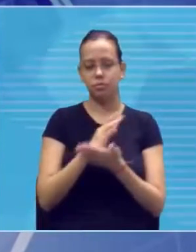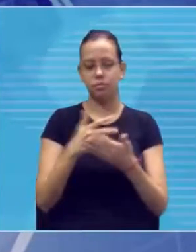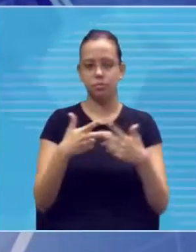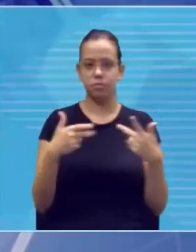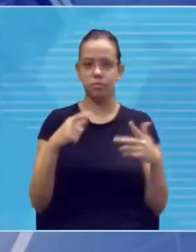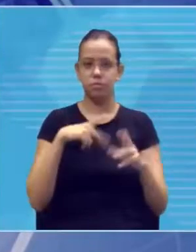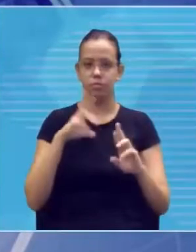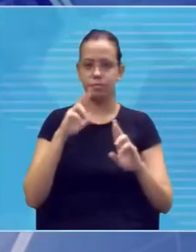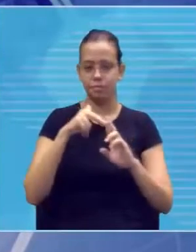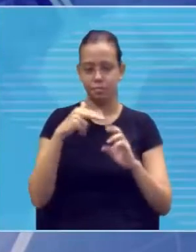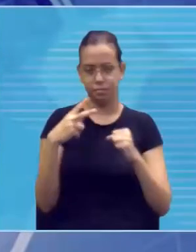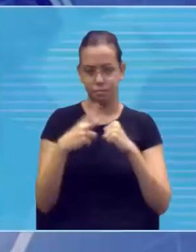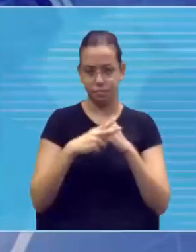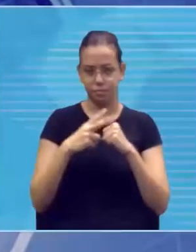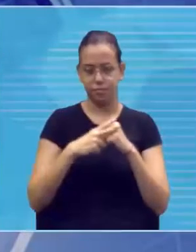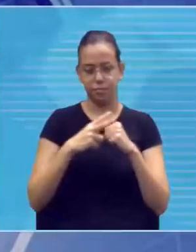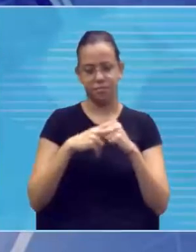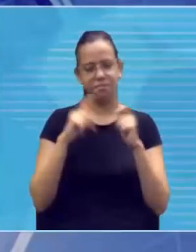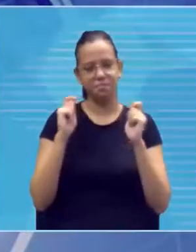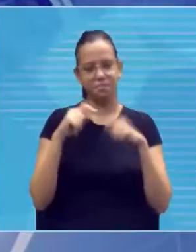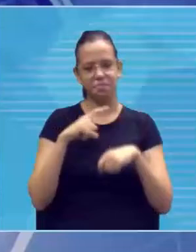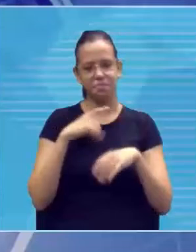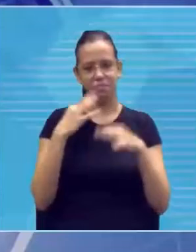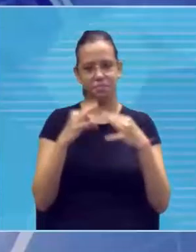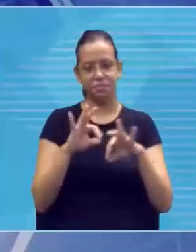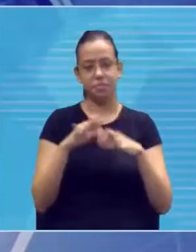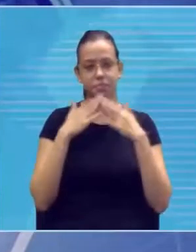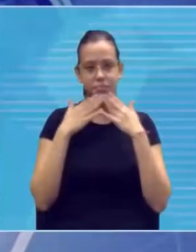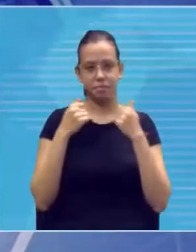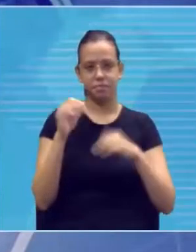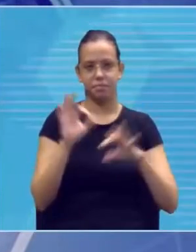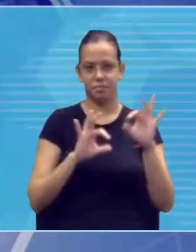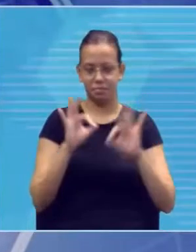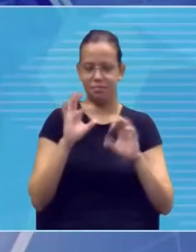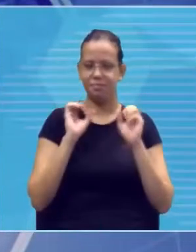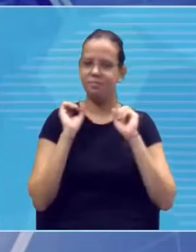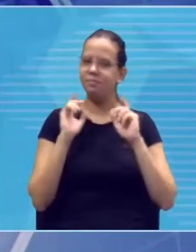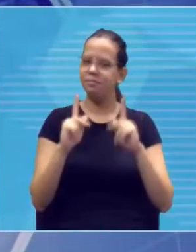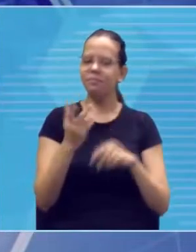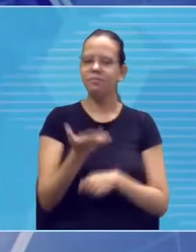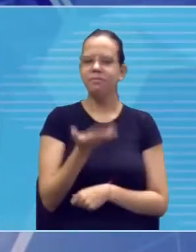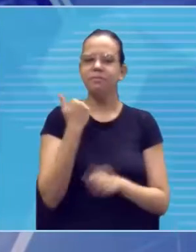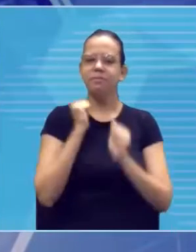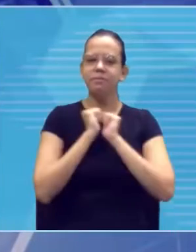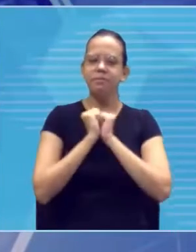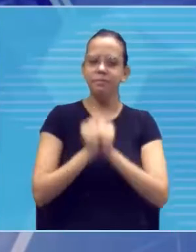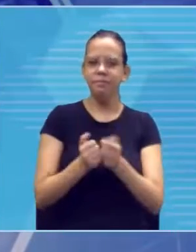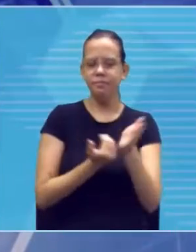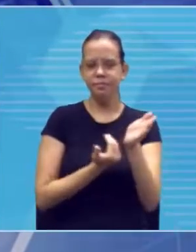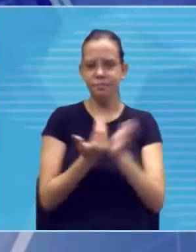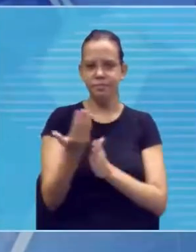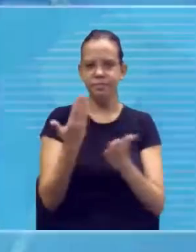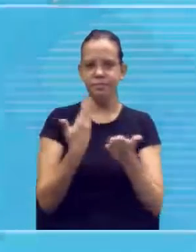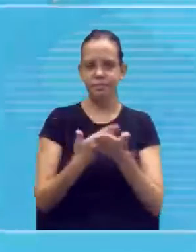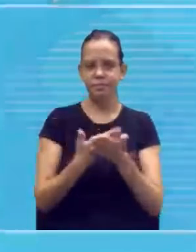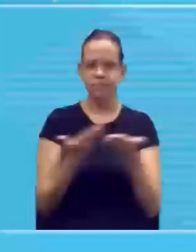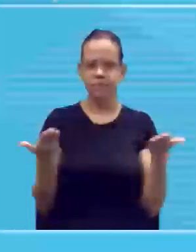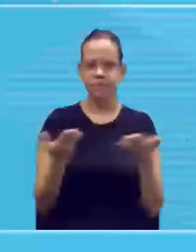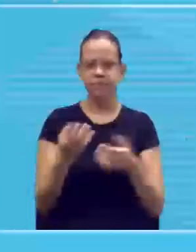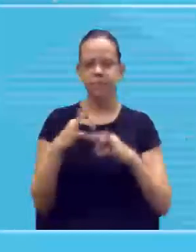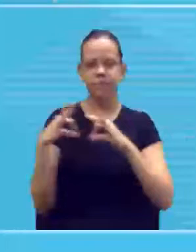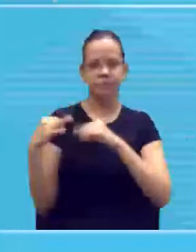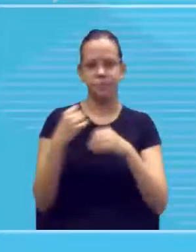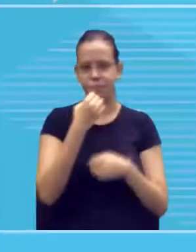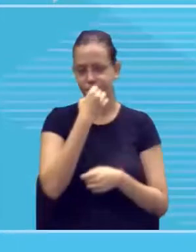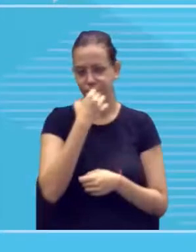verbos pode ter certeza então melhor a gente tá preparado não é mesmo vamos que vamos então galerinha vamos começar nosso encontro sejam todos muito